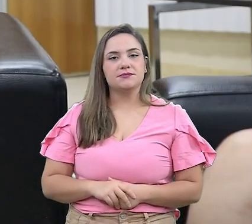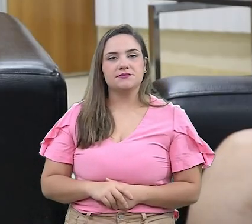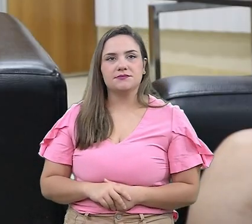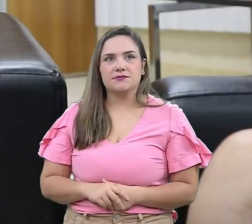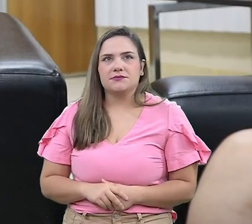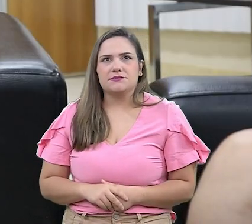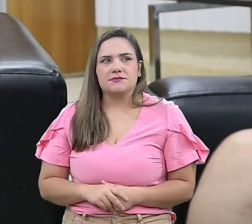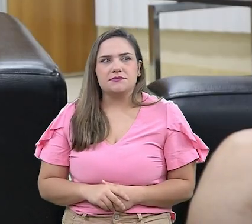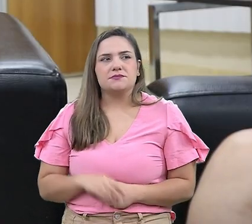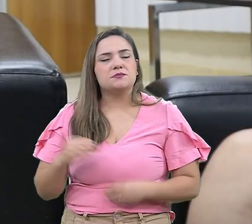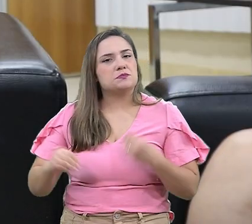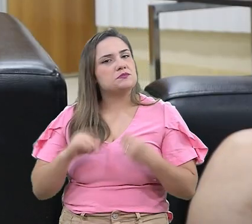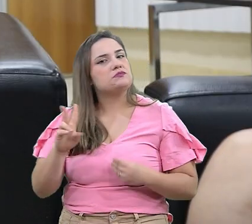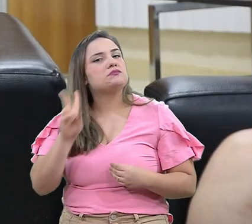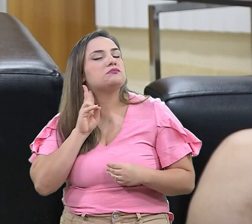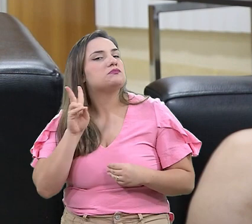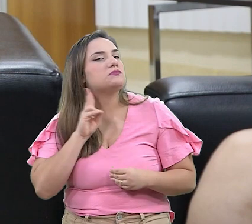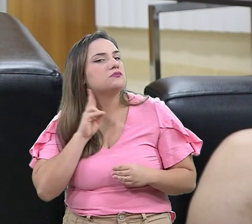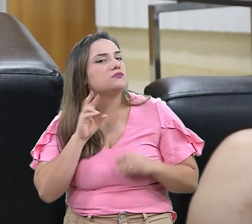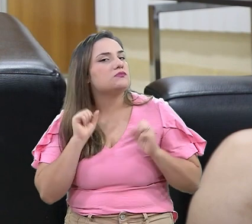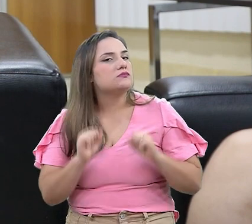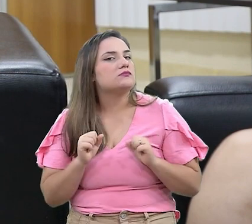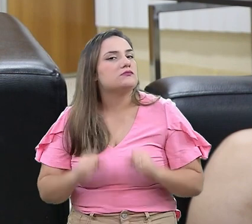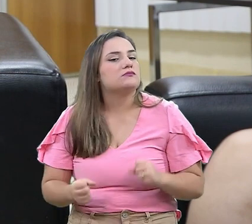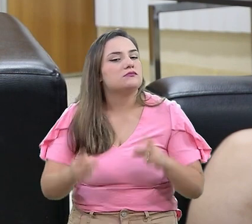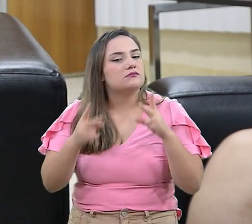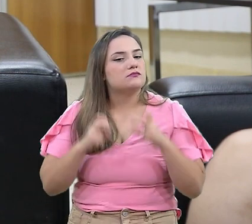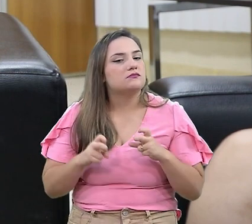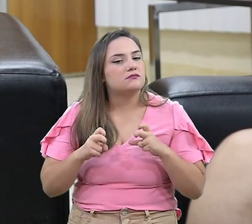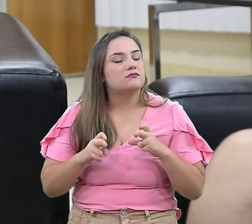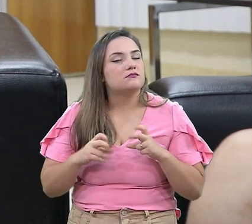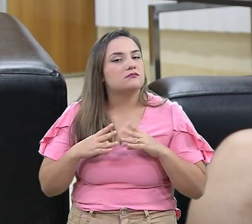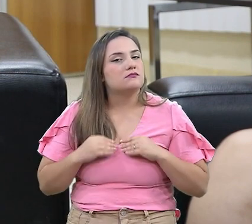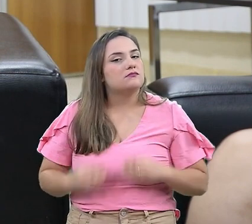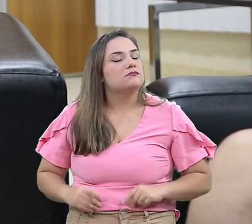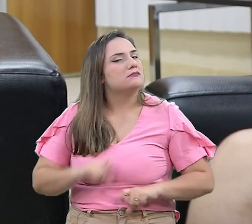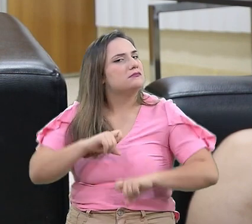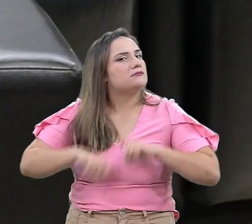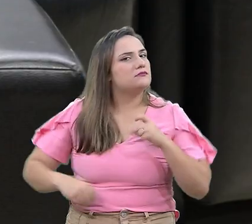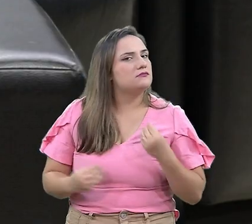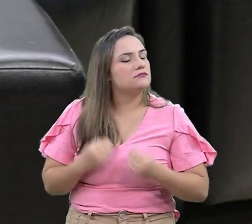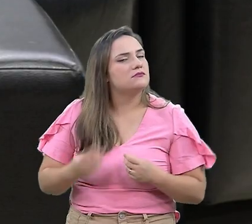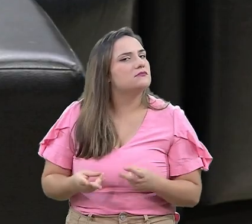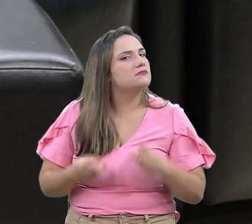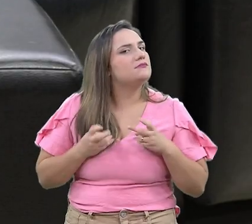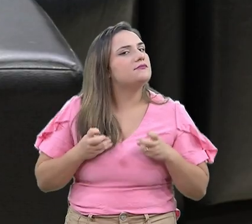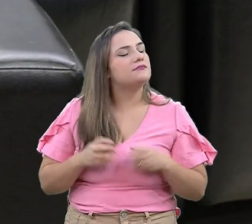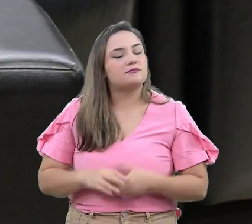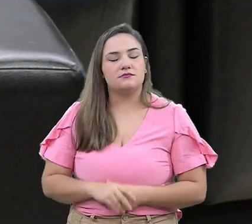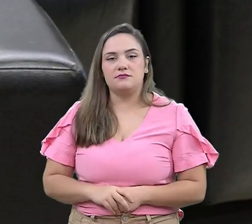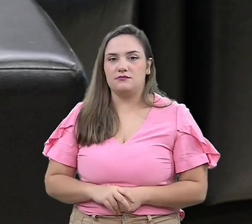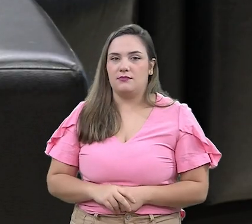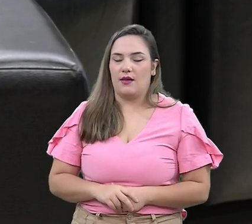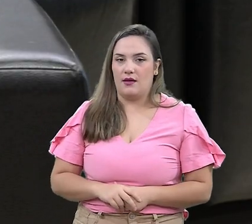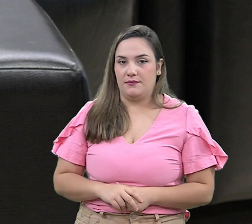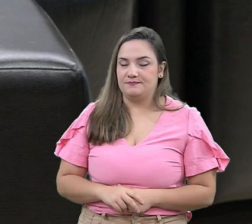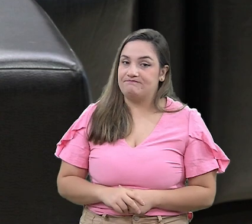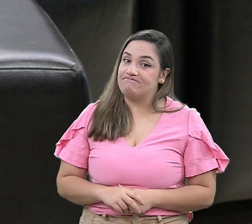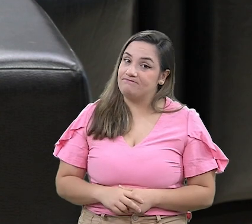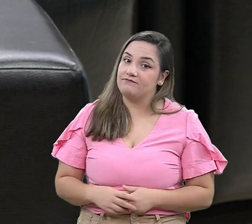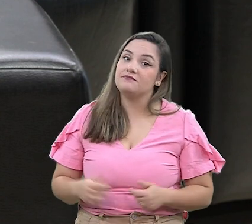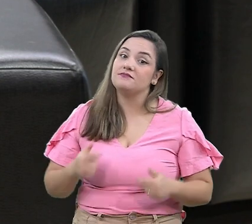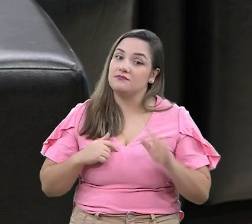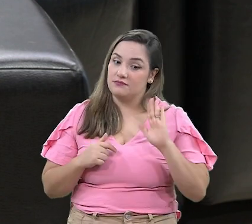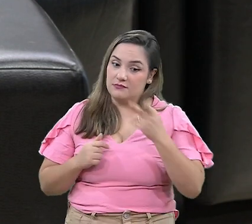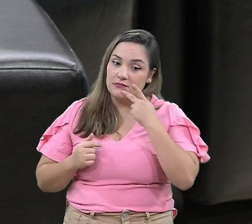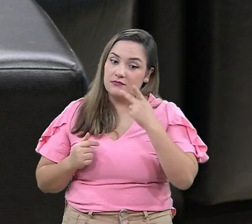a vítima aí, ou a pessoa, né, pode perceber que o assédio é sexual? Então, como